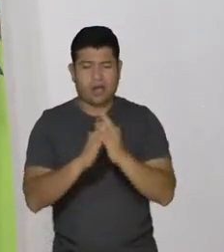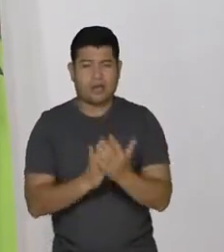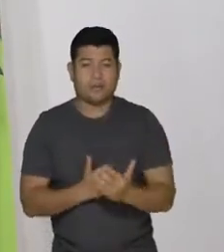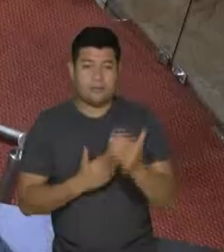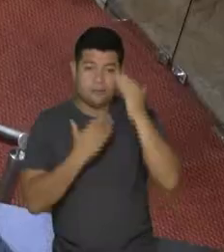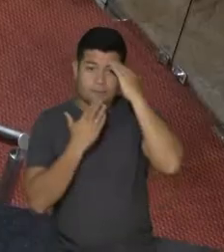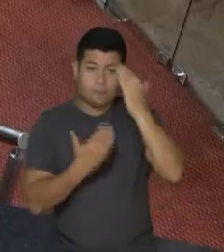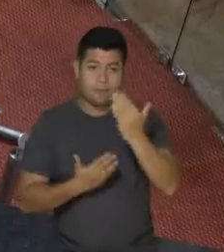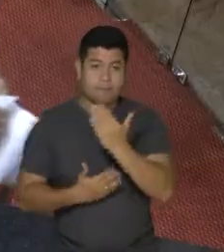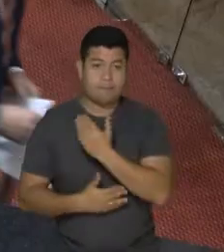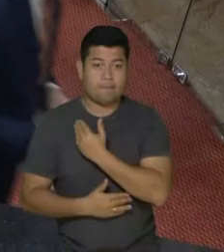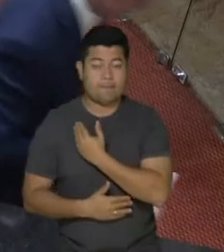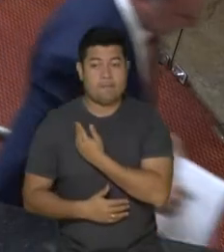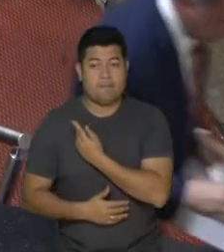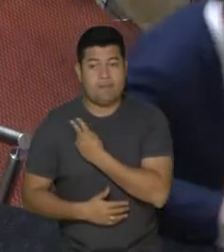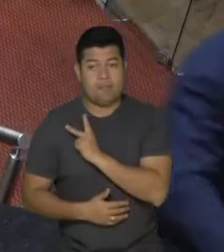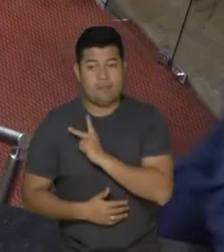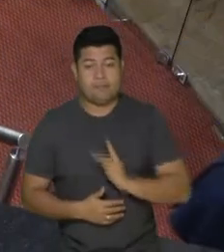senhor presidente